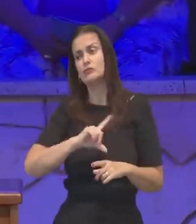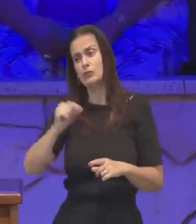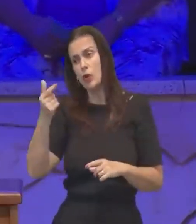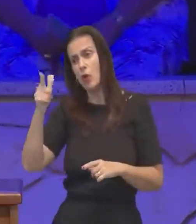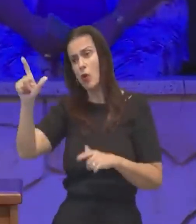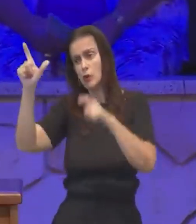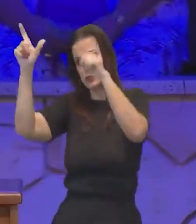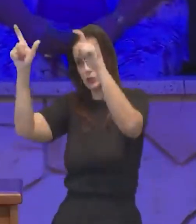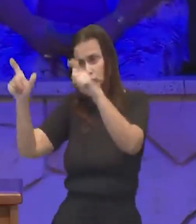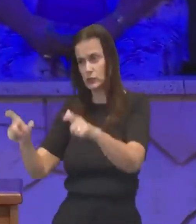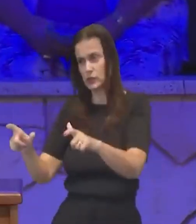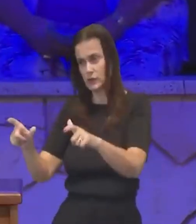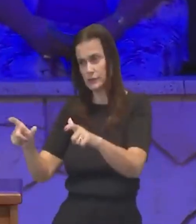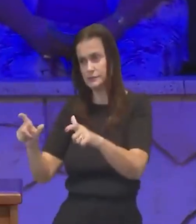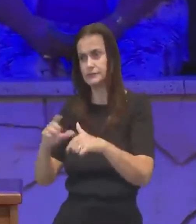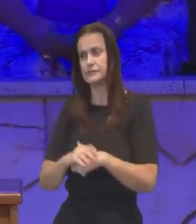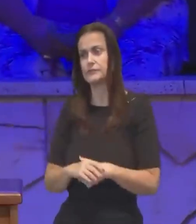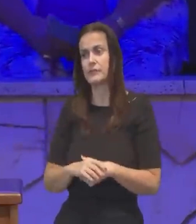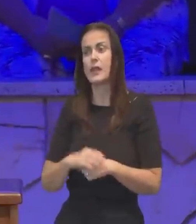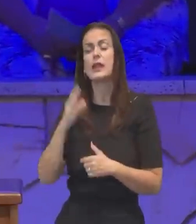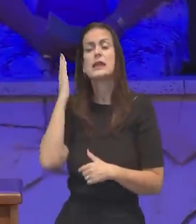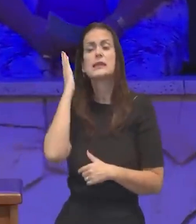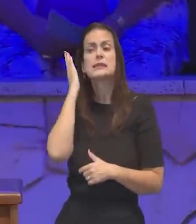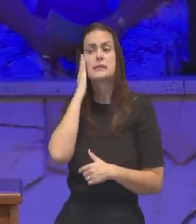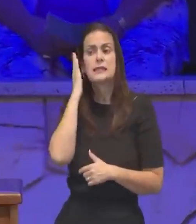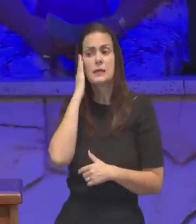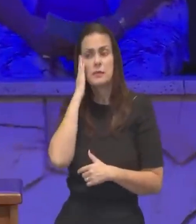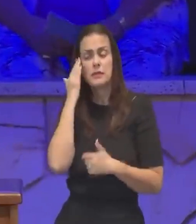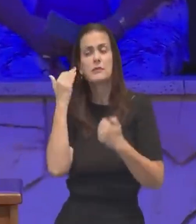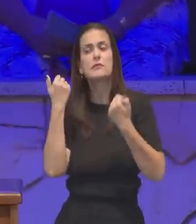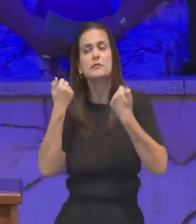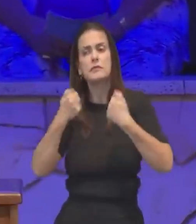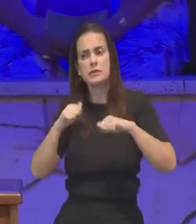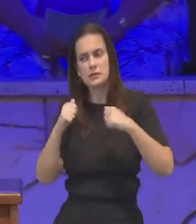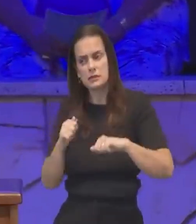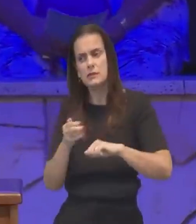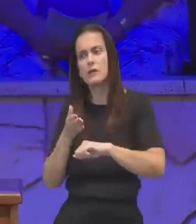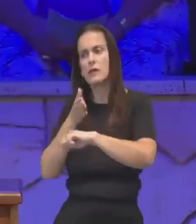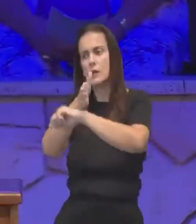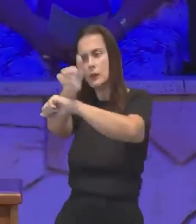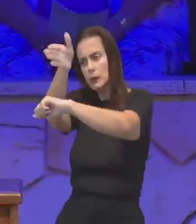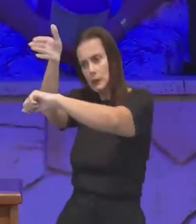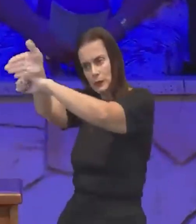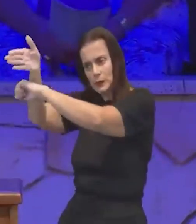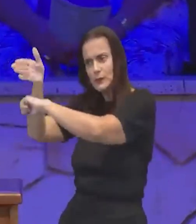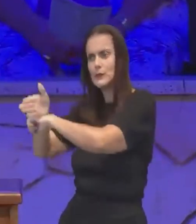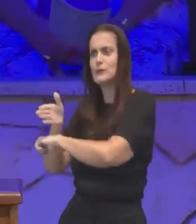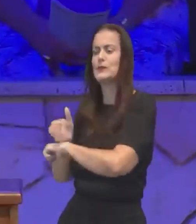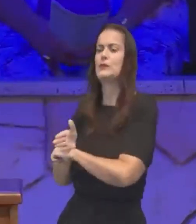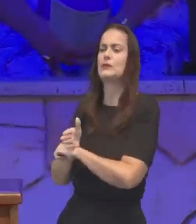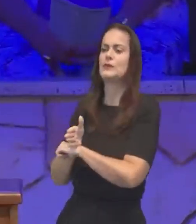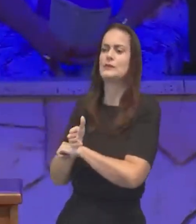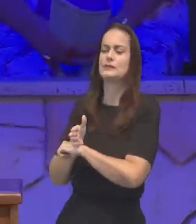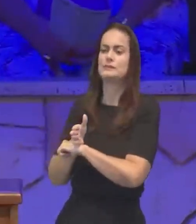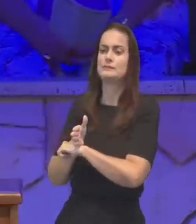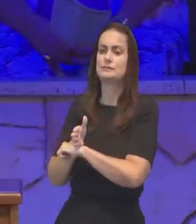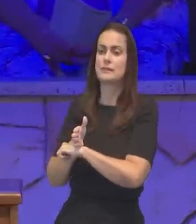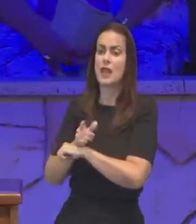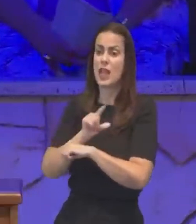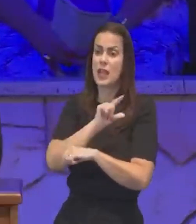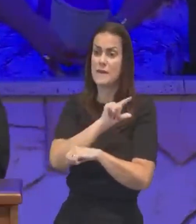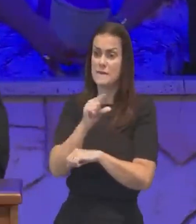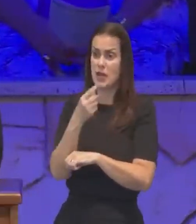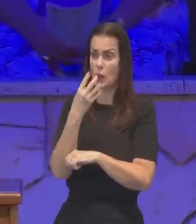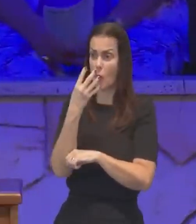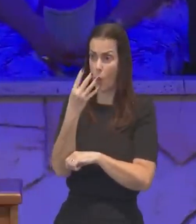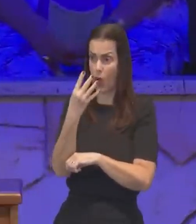retirar. E ele sabia que era necessário ir para outras regiões. E aí no verso